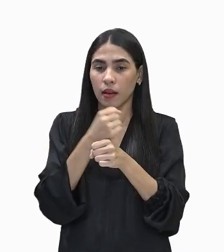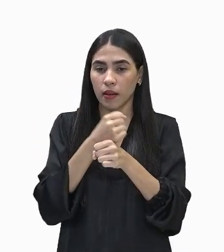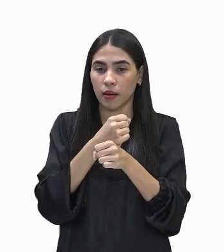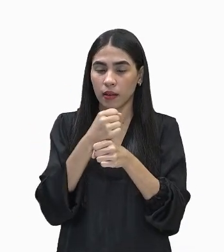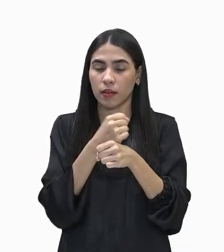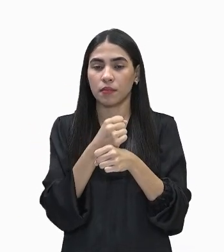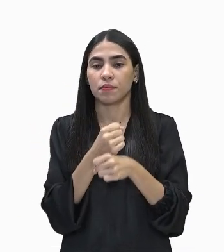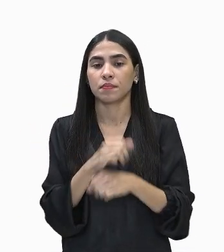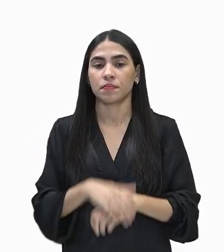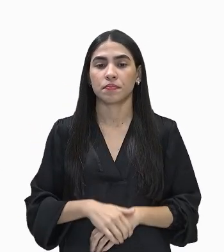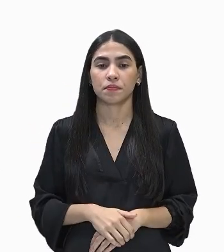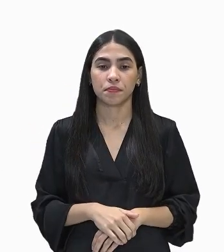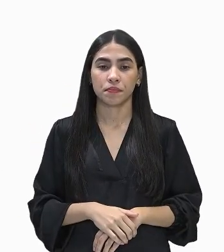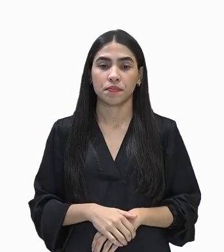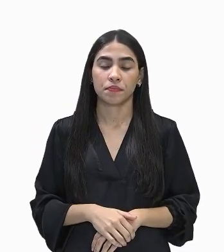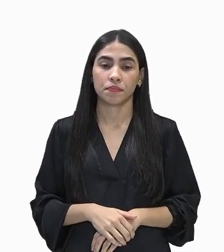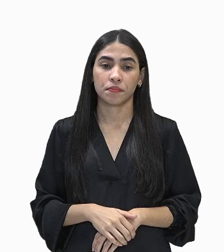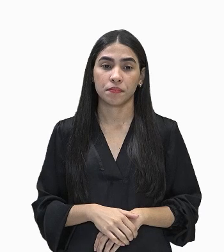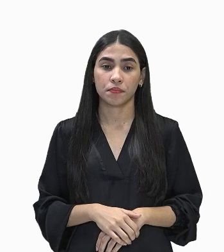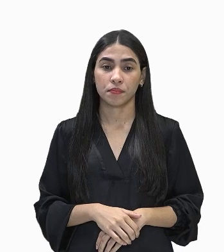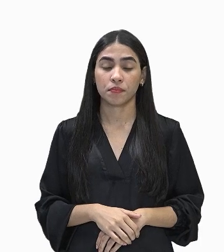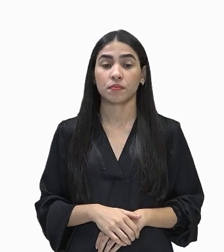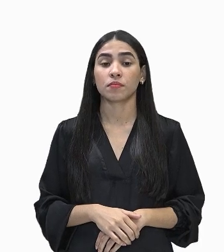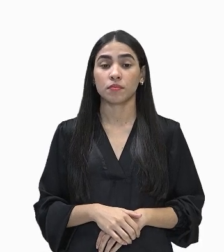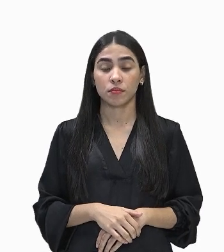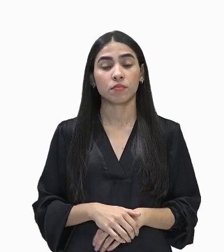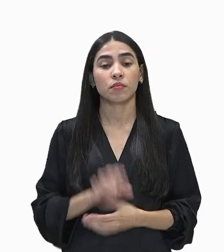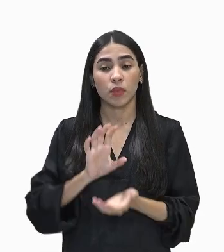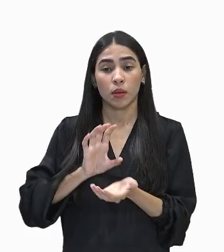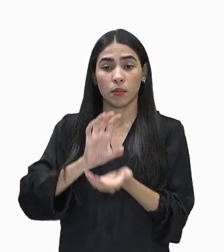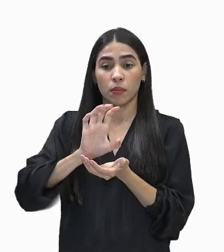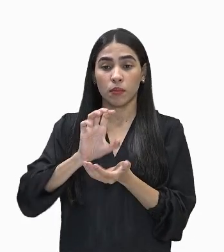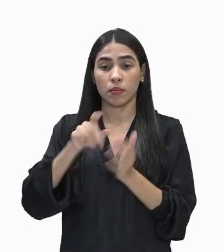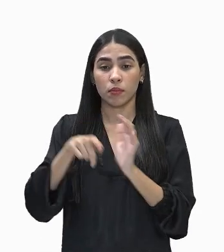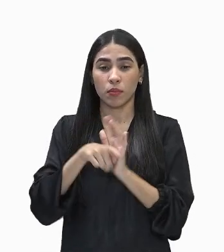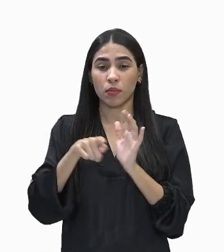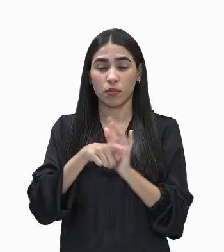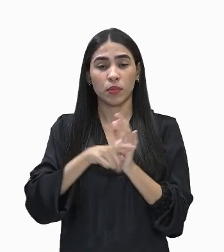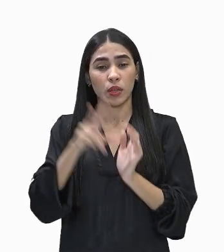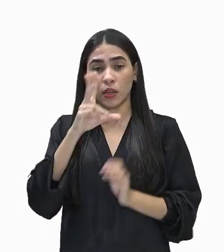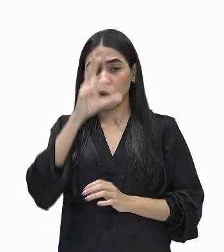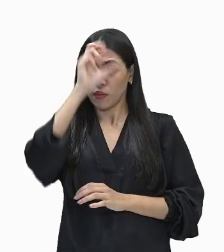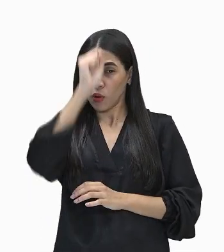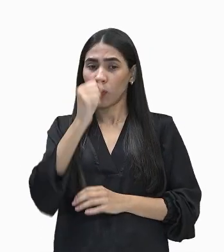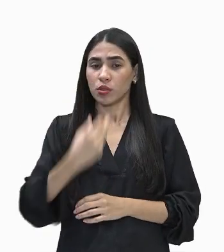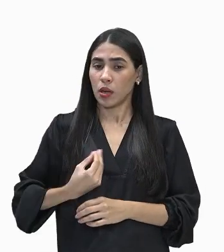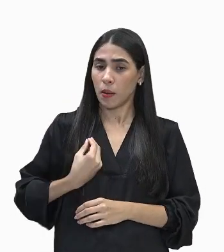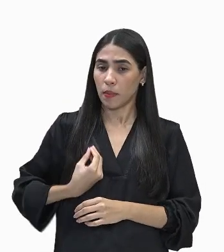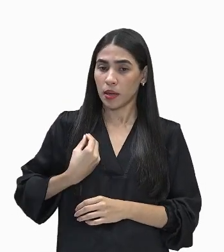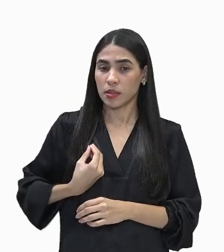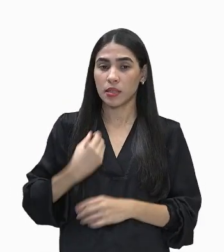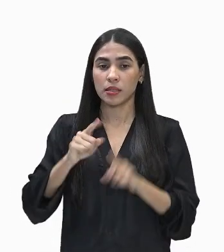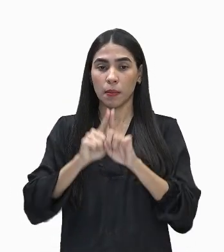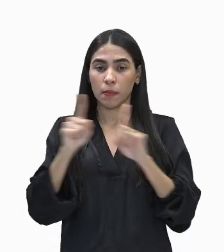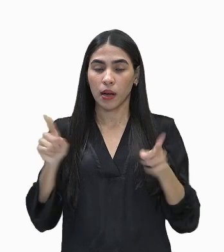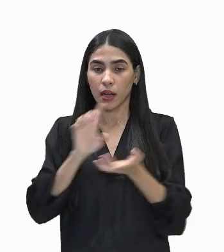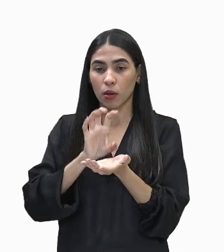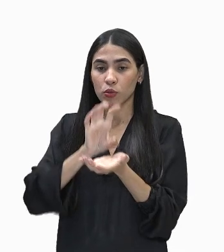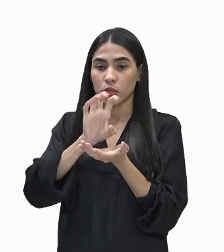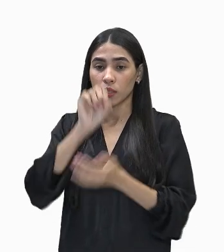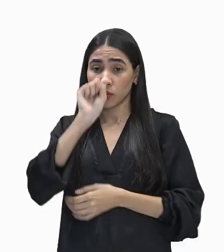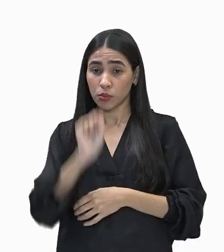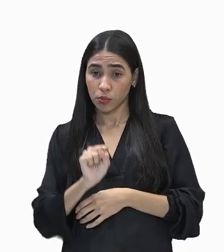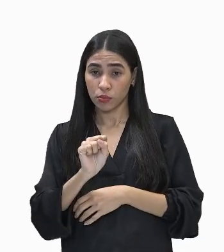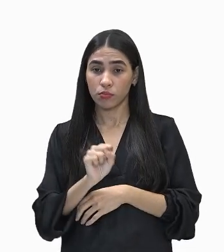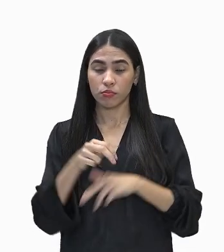eras geológicas. Então, nesse continente Gondwana, a incidência delas era na parte sul dos continentes. Isso que quer